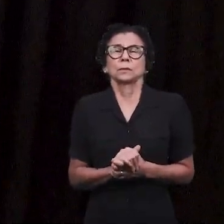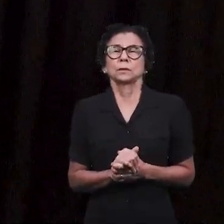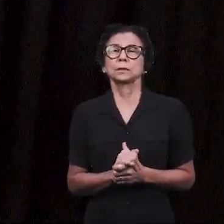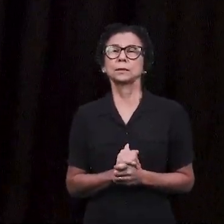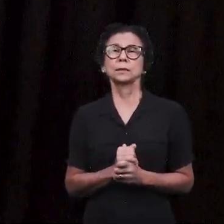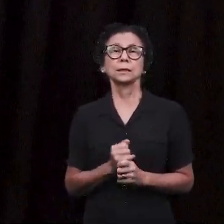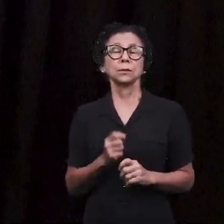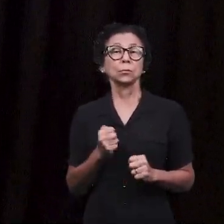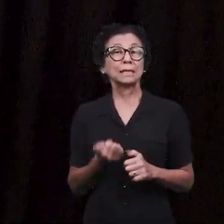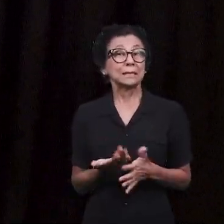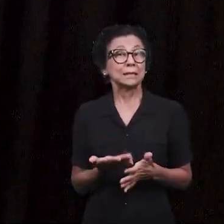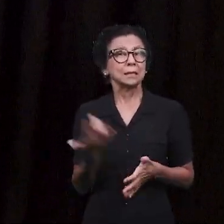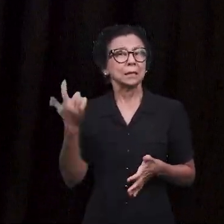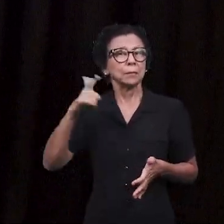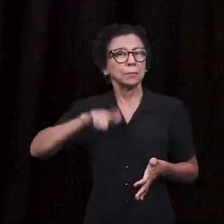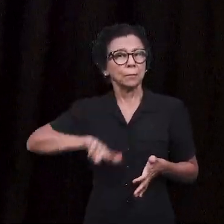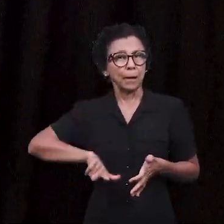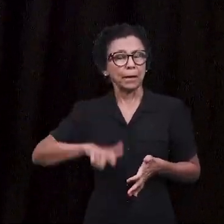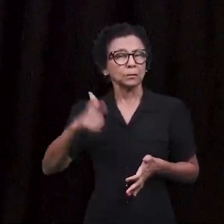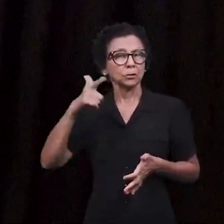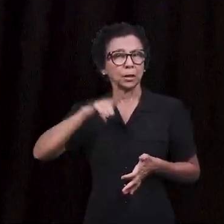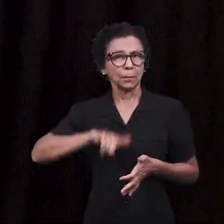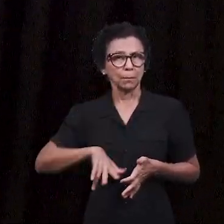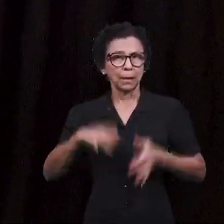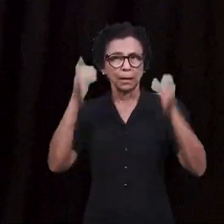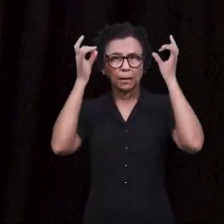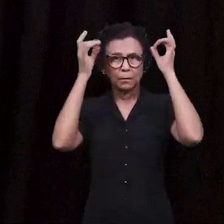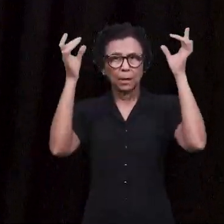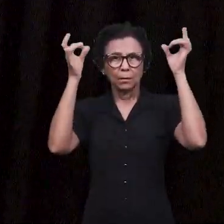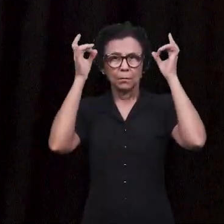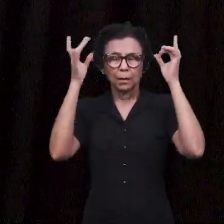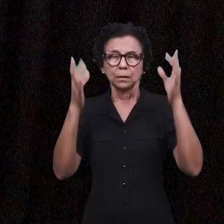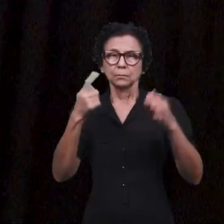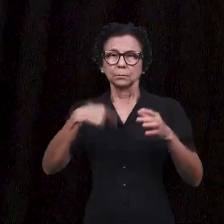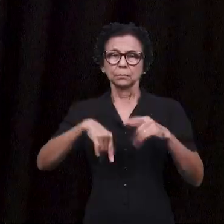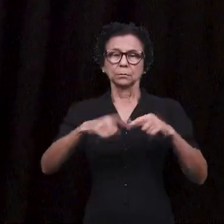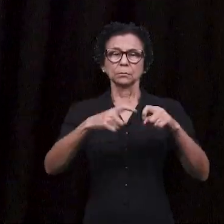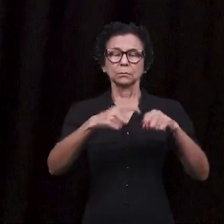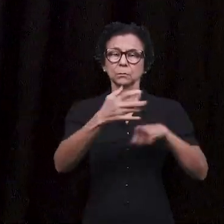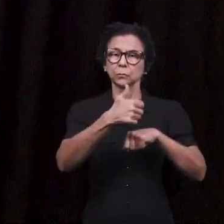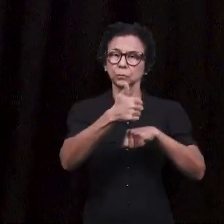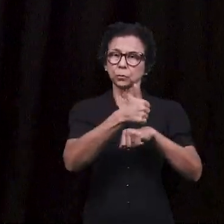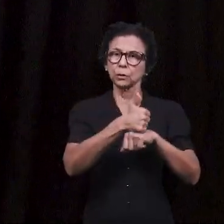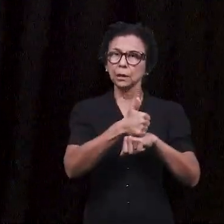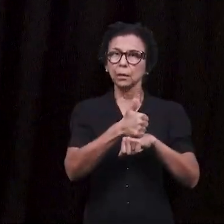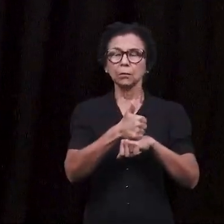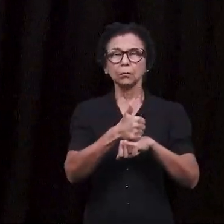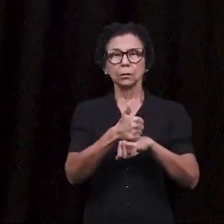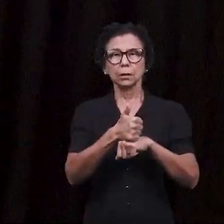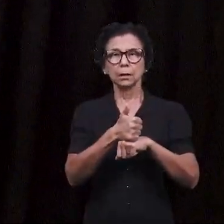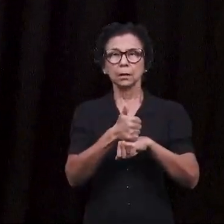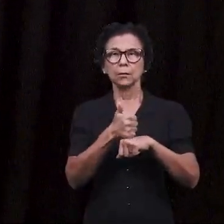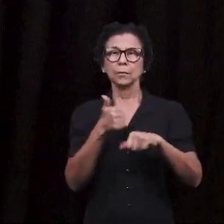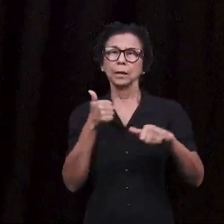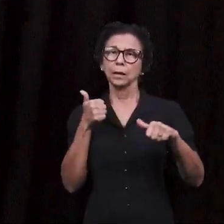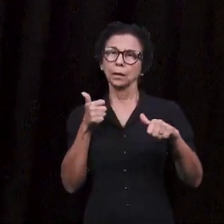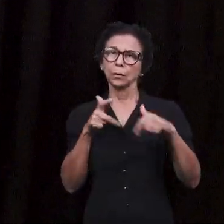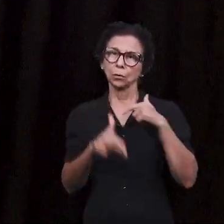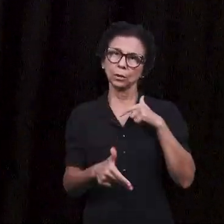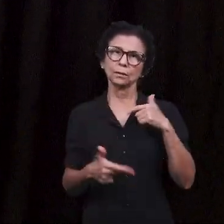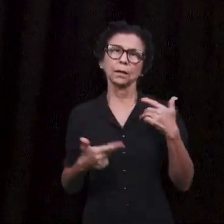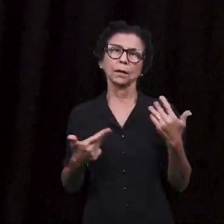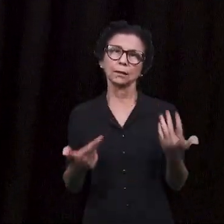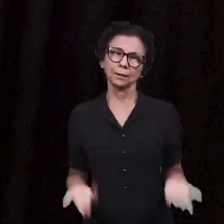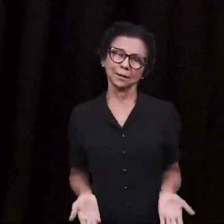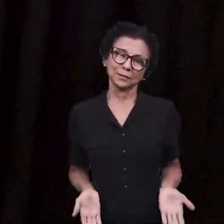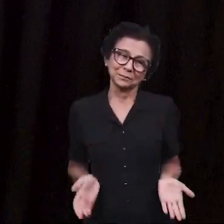intensidade das crises, impedir a recorrência das crises. Então, a automedicação não é o